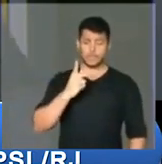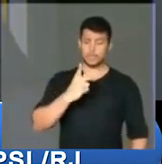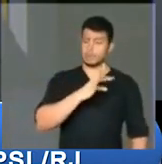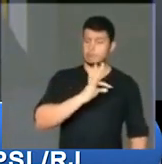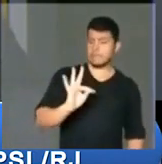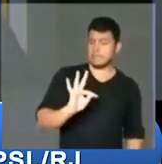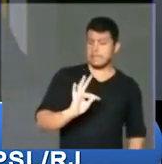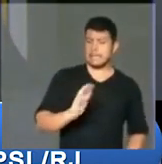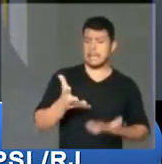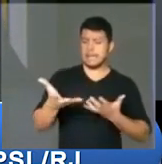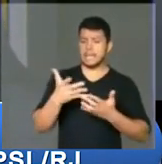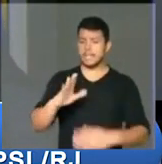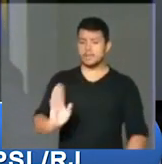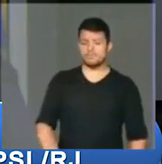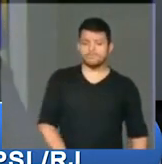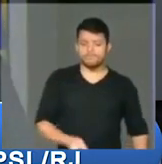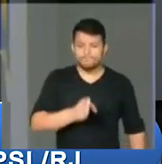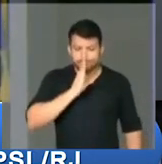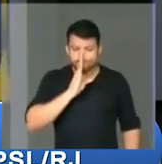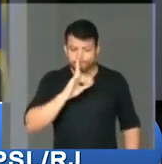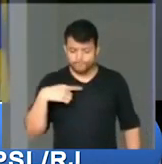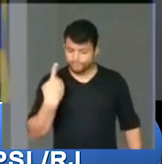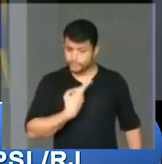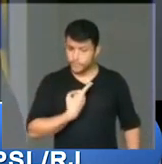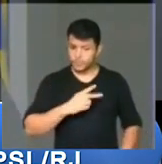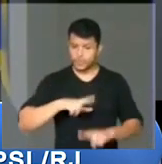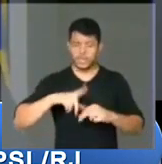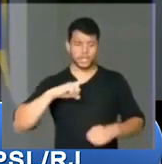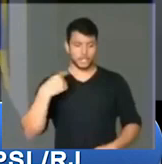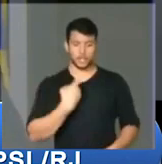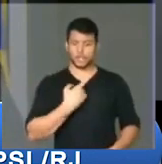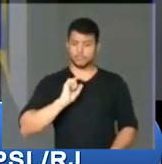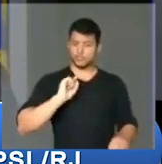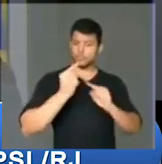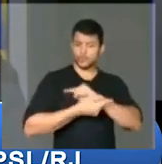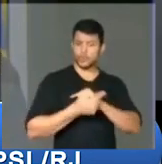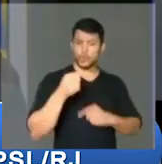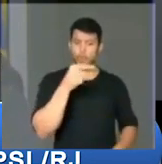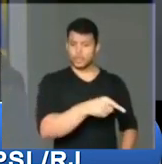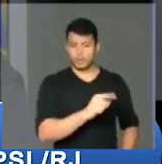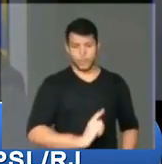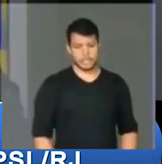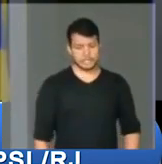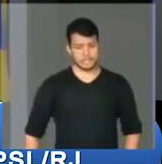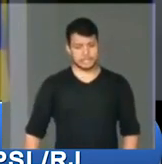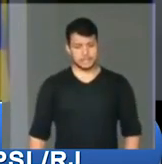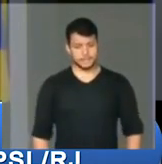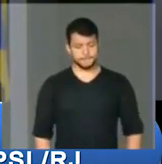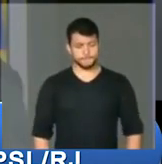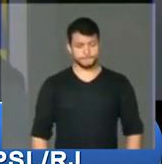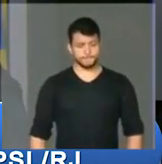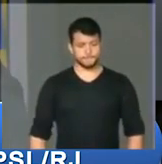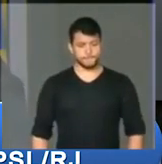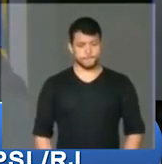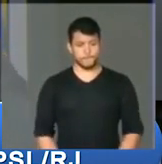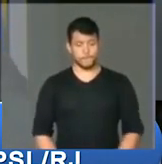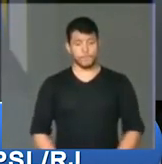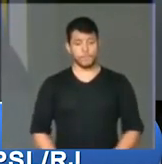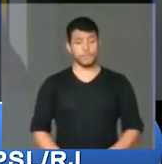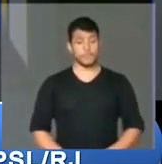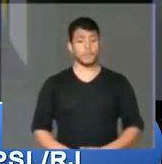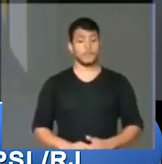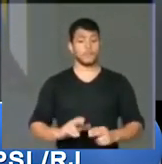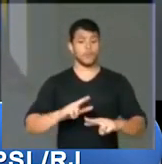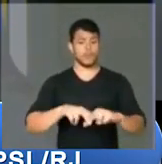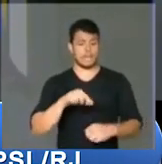querendo censurar, querendo calar aqueles que se opõem às suas ideias ideológicas, às suas posições políticas. Porque